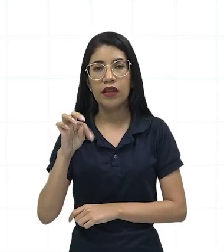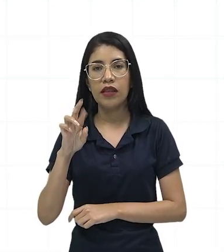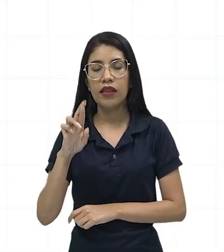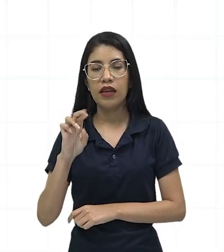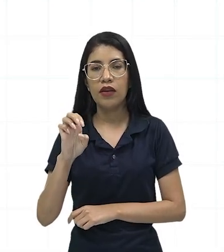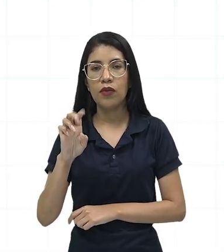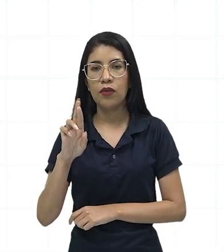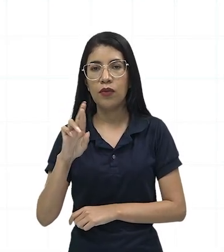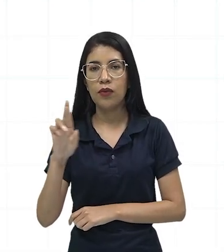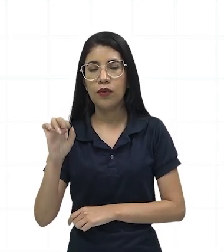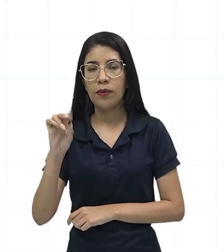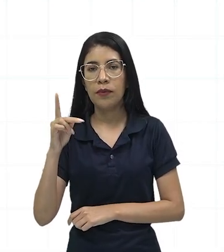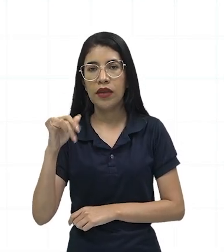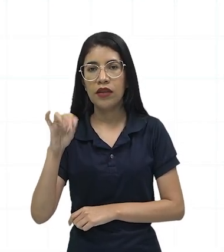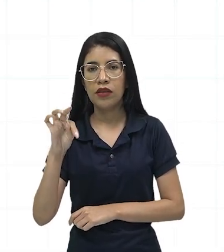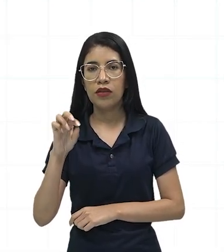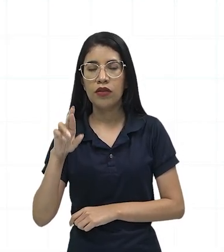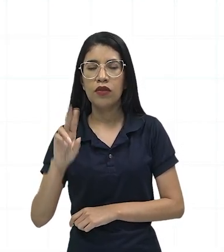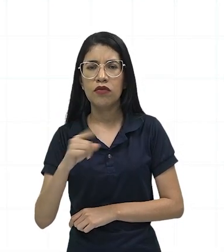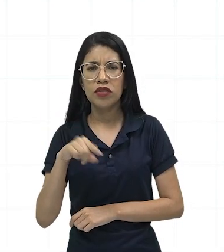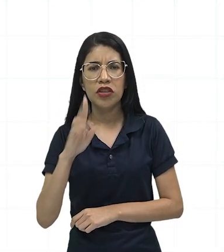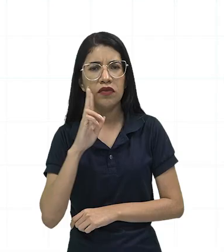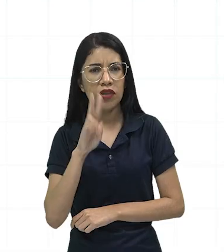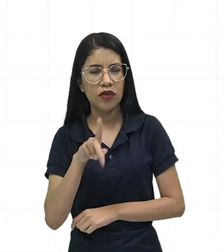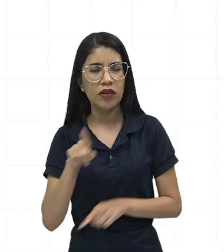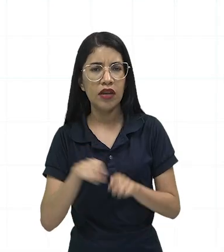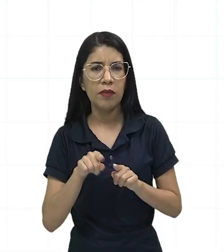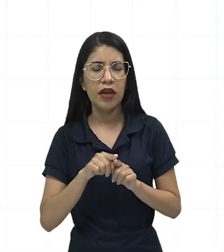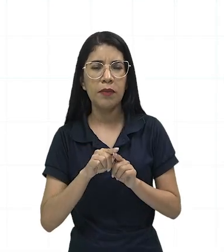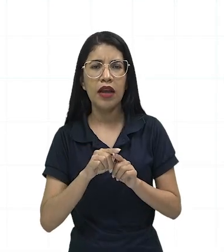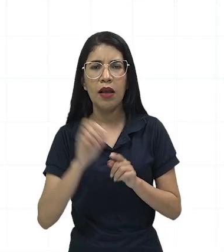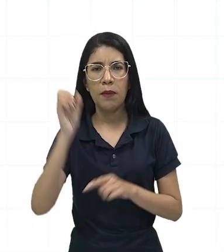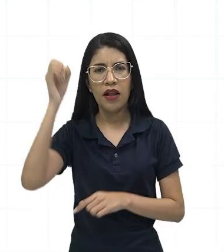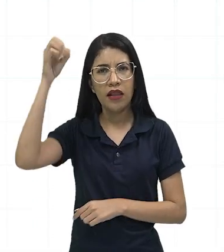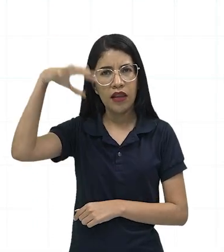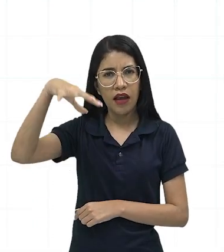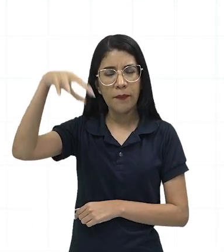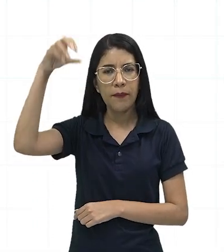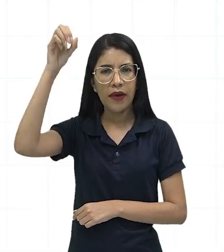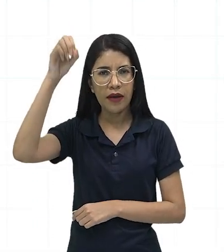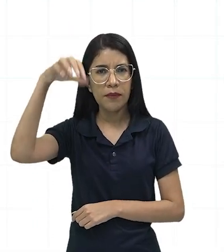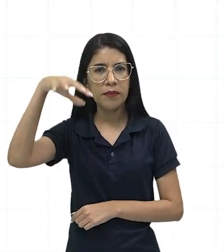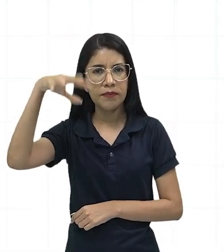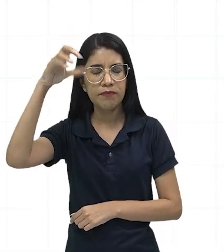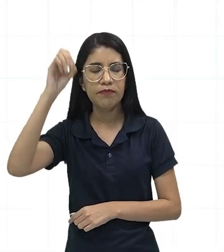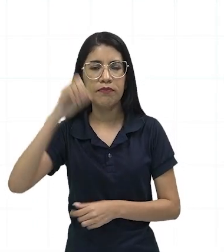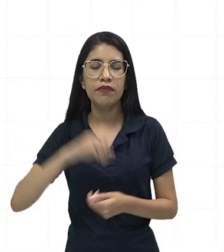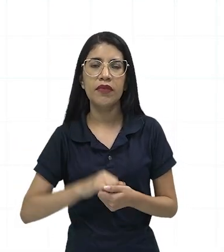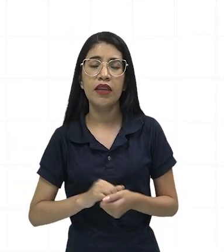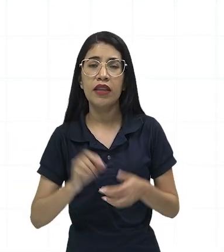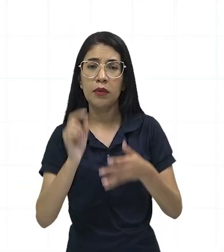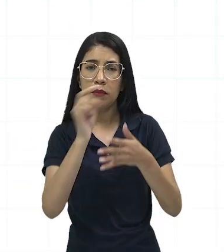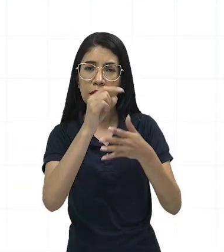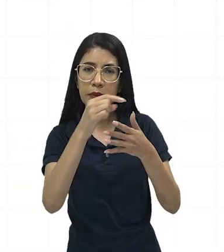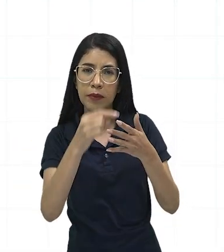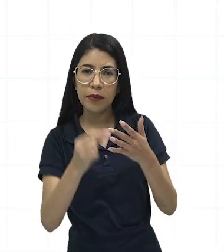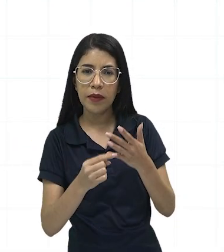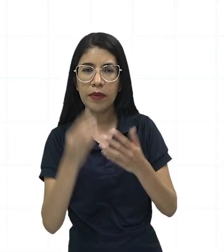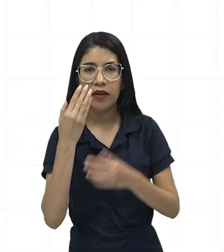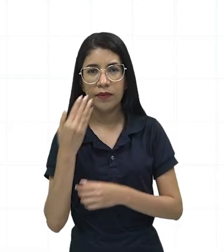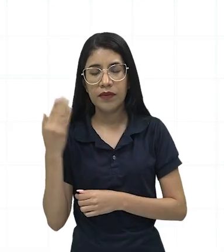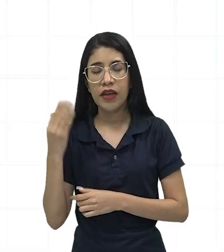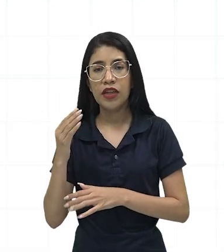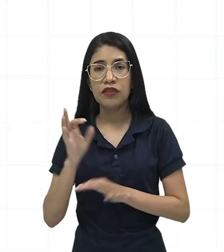certeza você já deve ter visto aí, o interruptor que serve para ligar ou desligar a nossa lâmpada, tá? E com esses elementos aqui, nós